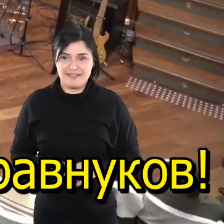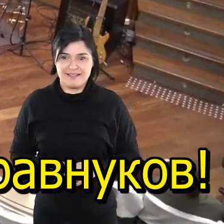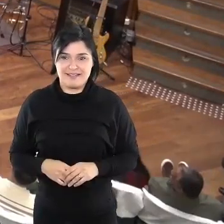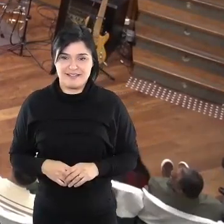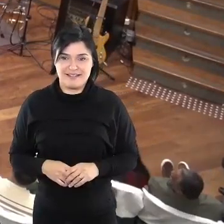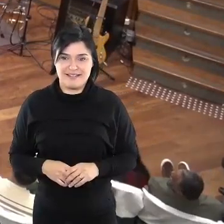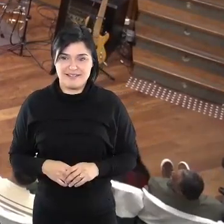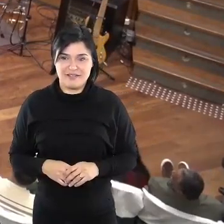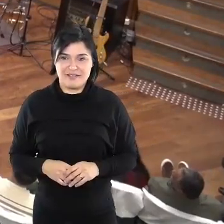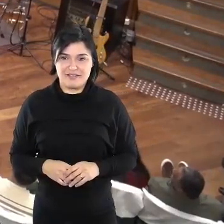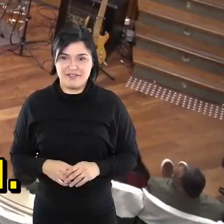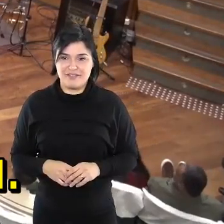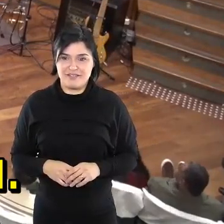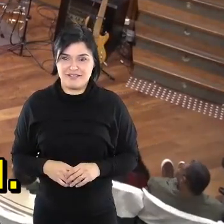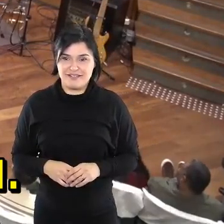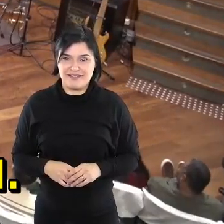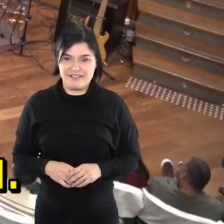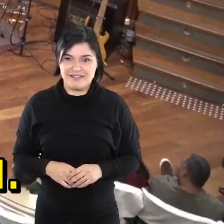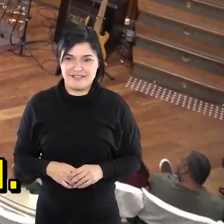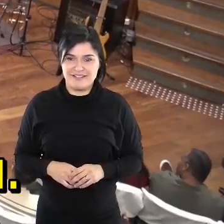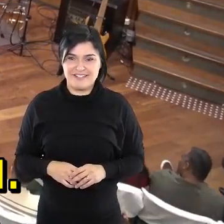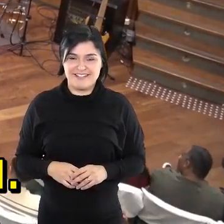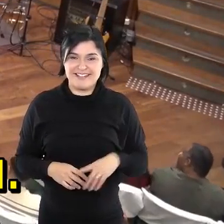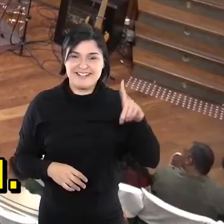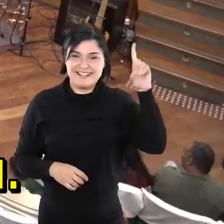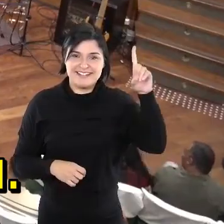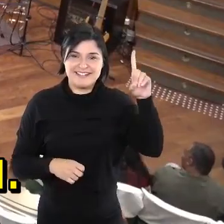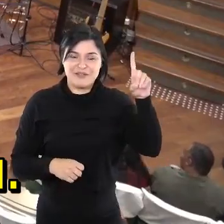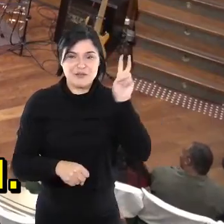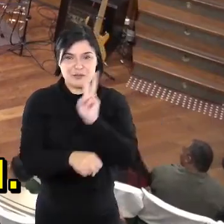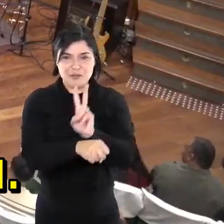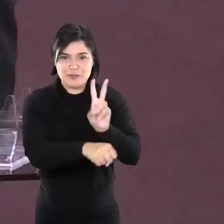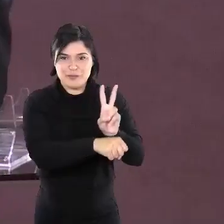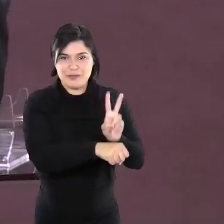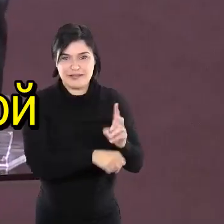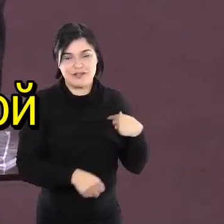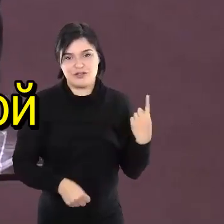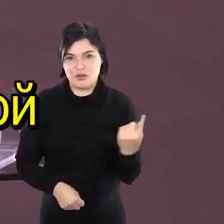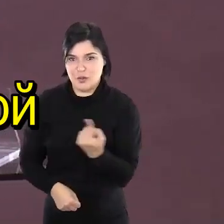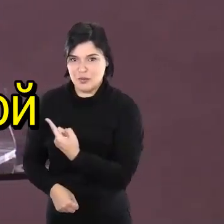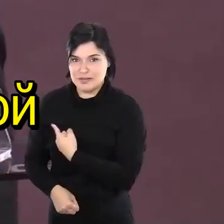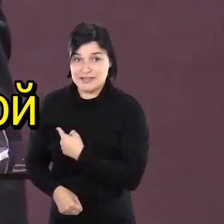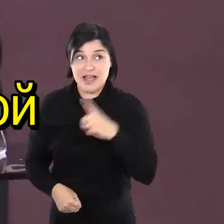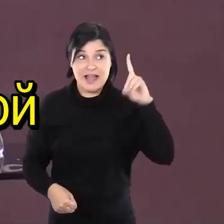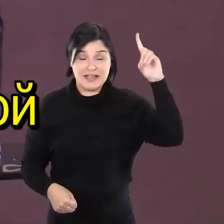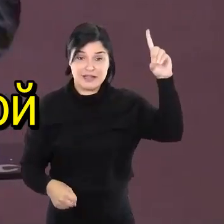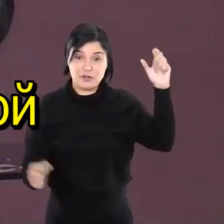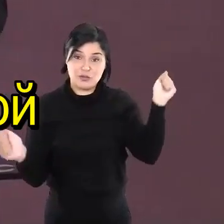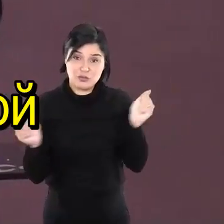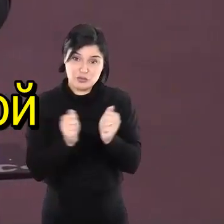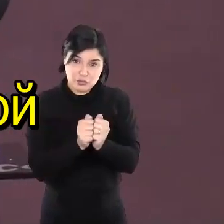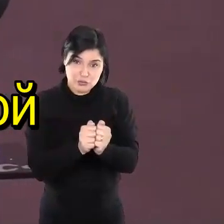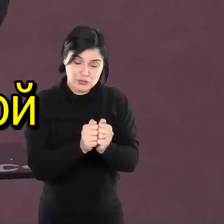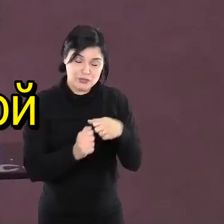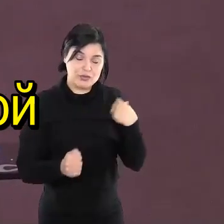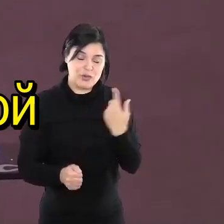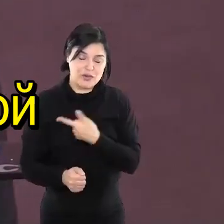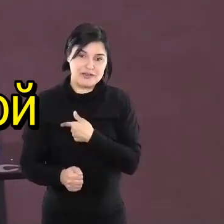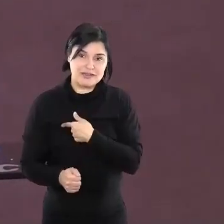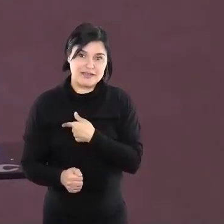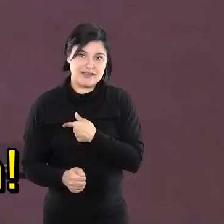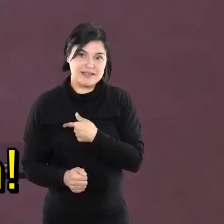dia. Deus cuida de nós, Deus está conosco. Então volta para casa hoje dizendo: Deus está